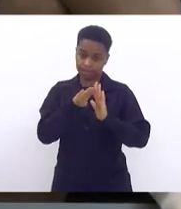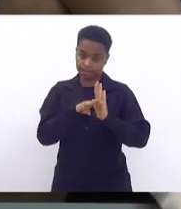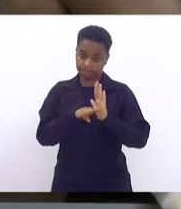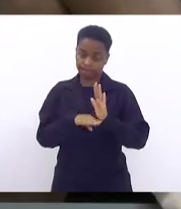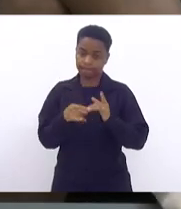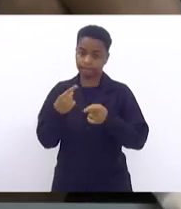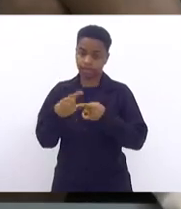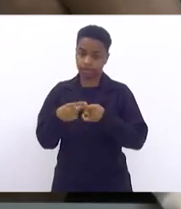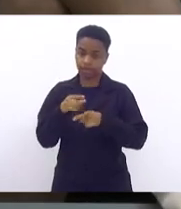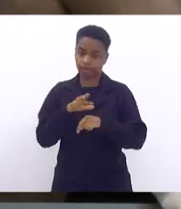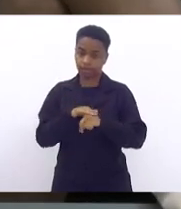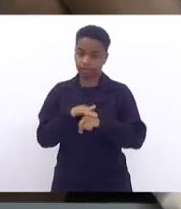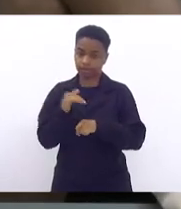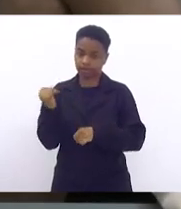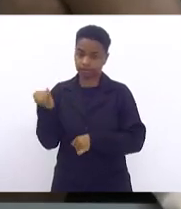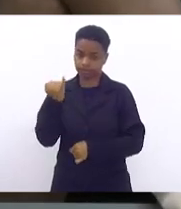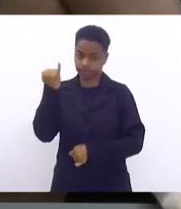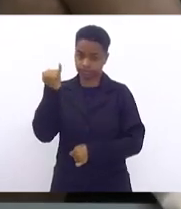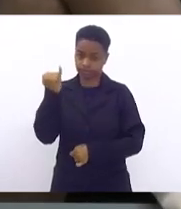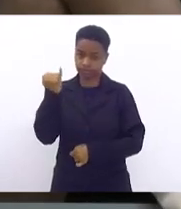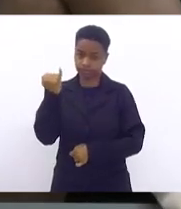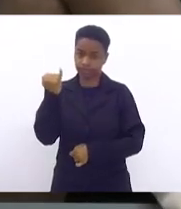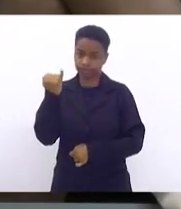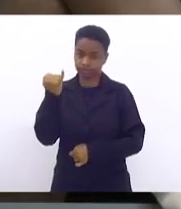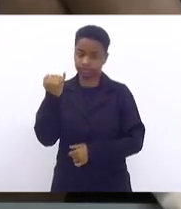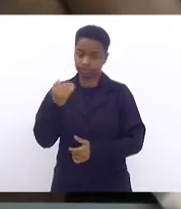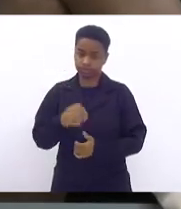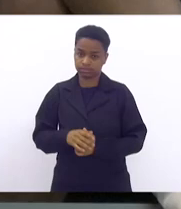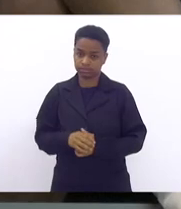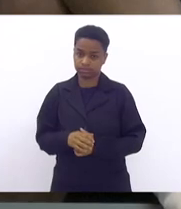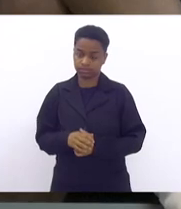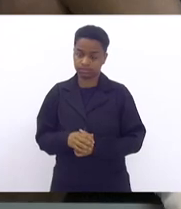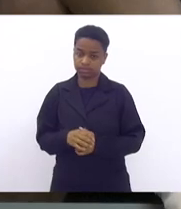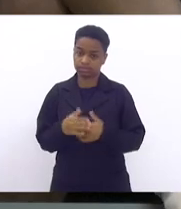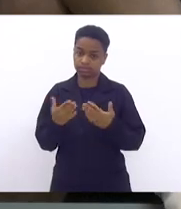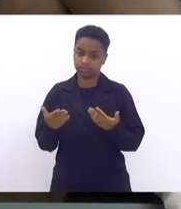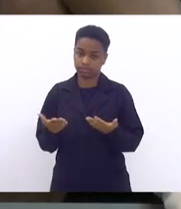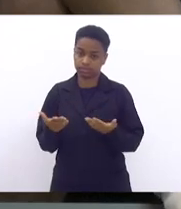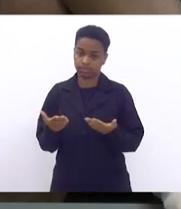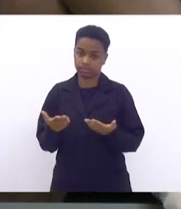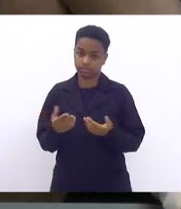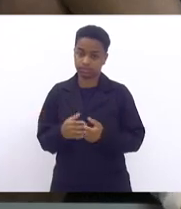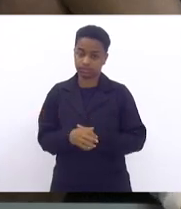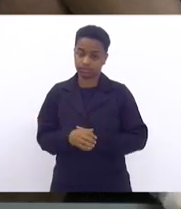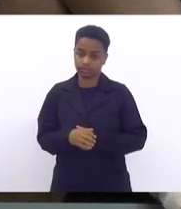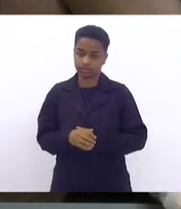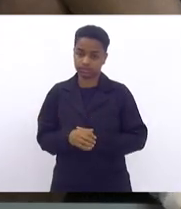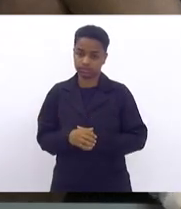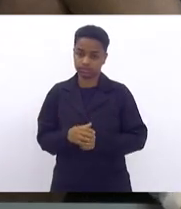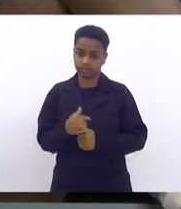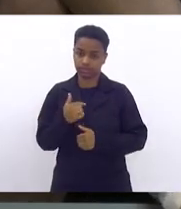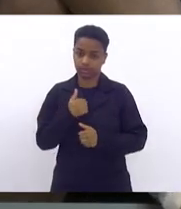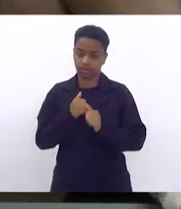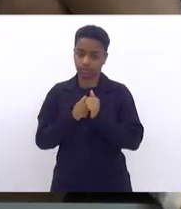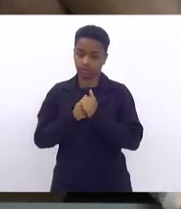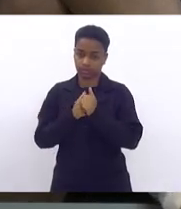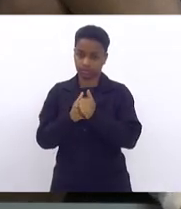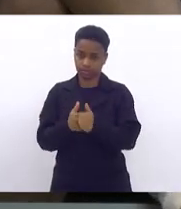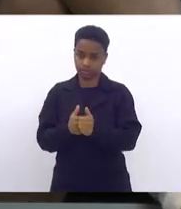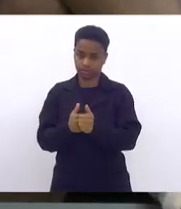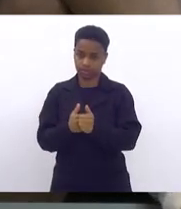doença importante de ser combatida. Né? Então, eu estou acompanhando